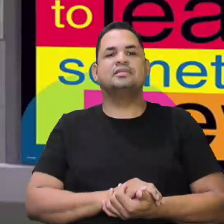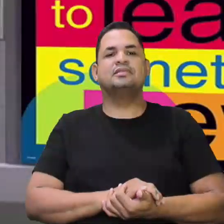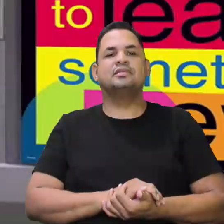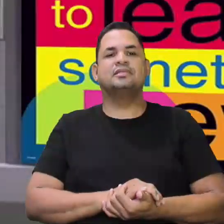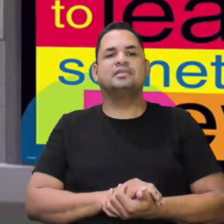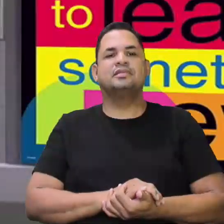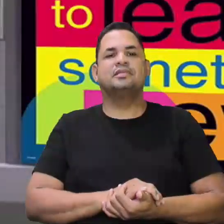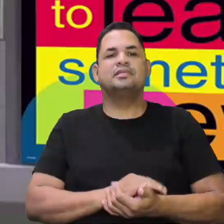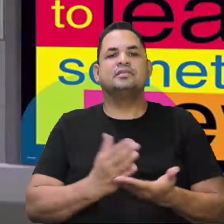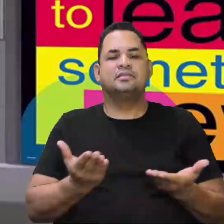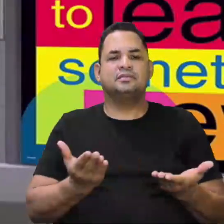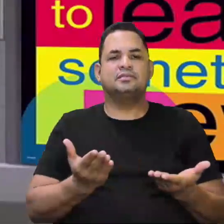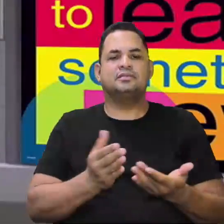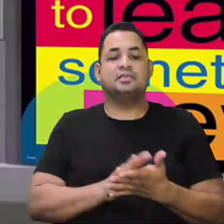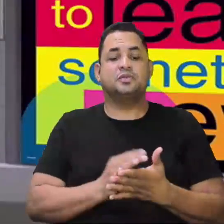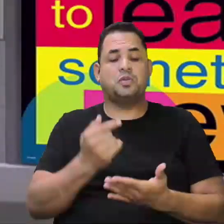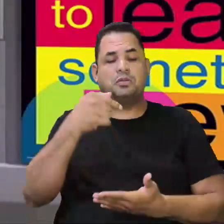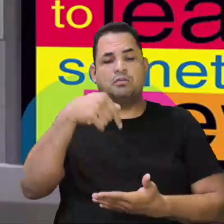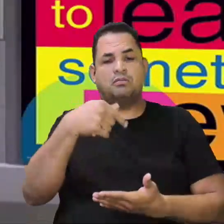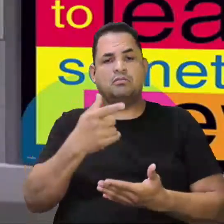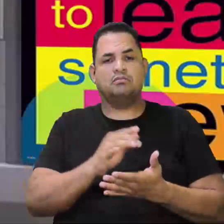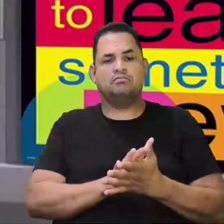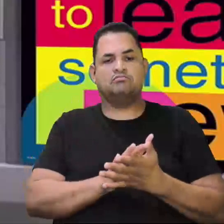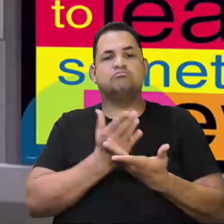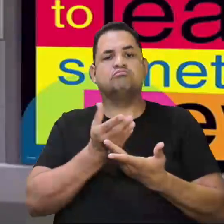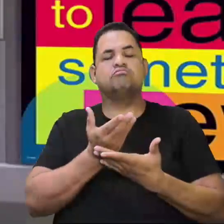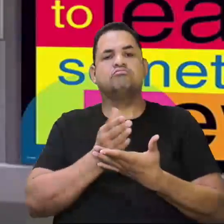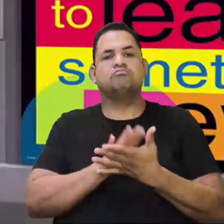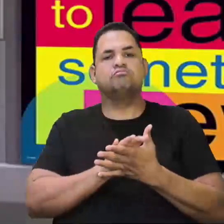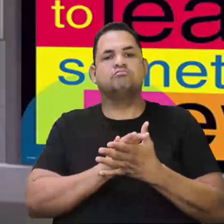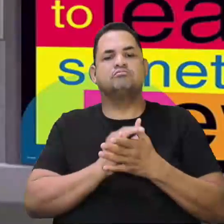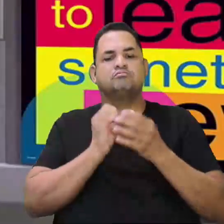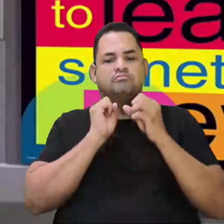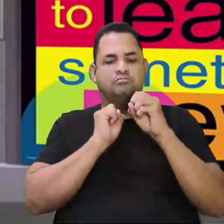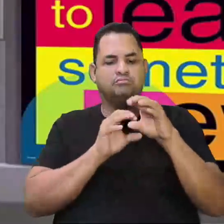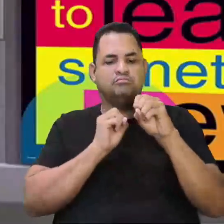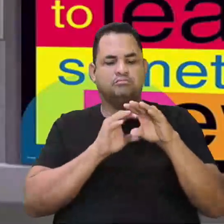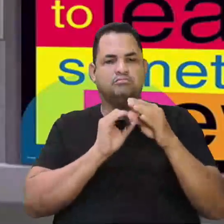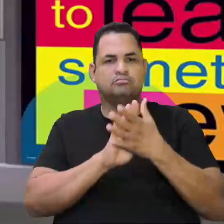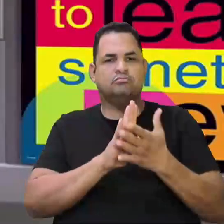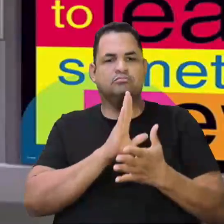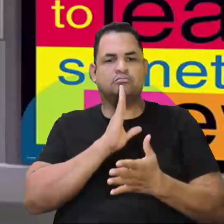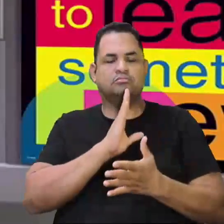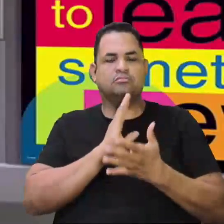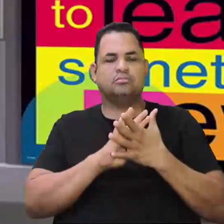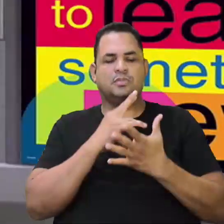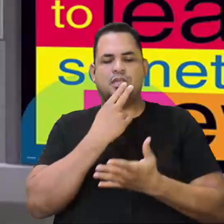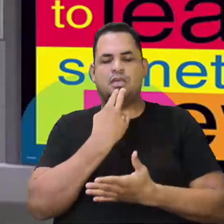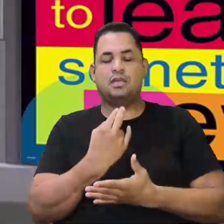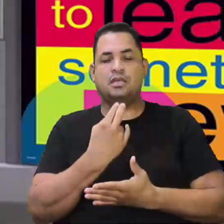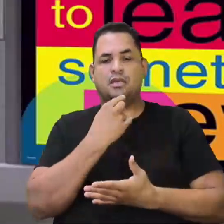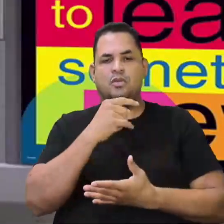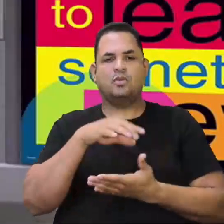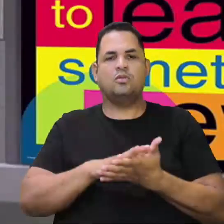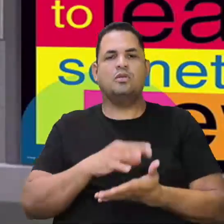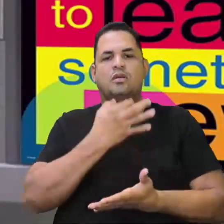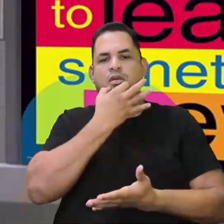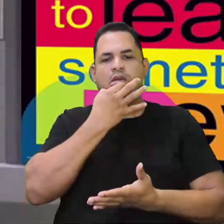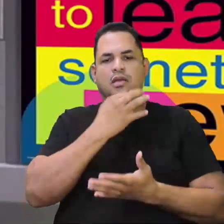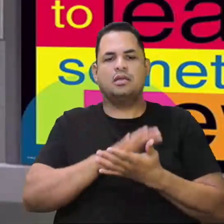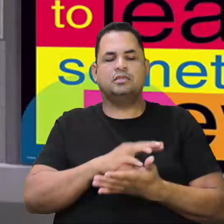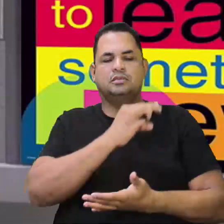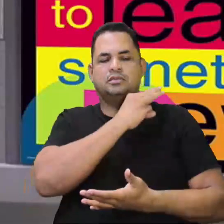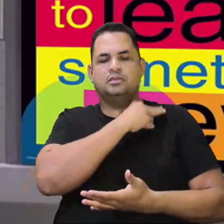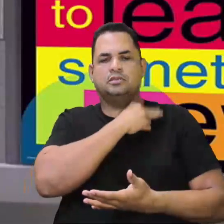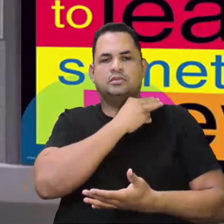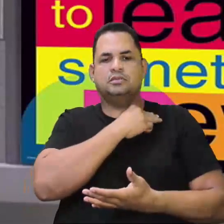Patrícia Rechier, e eu estarei aqui tentando passando conhecimento de língua inglesa do terceiro ano do